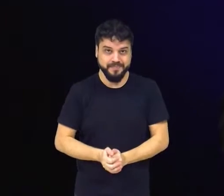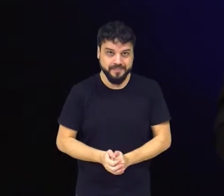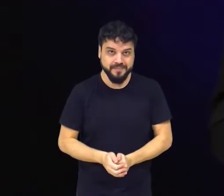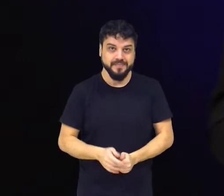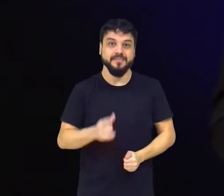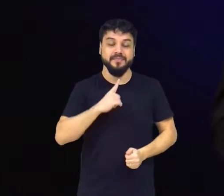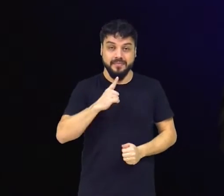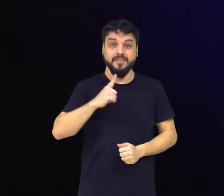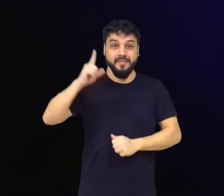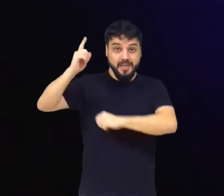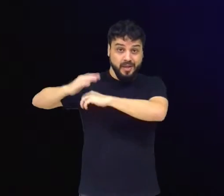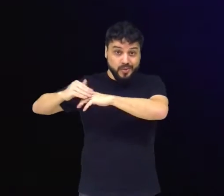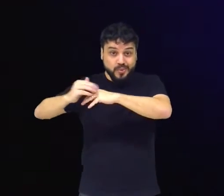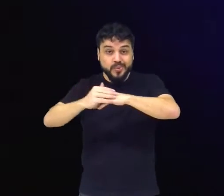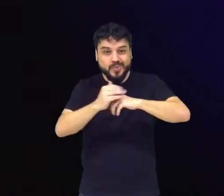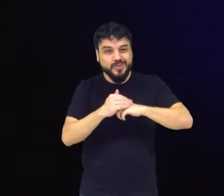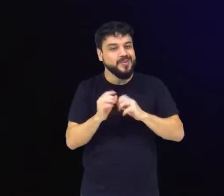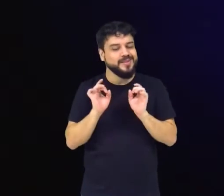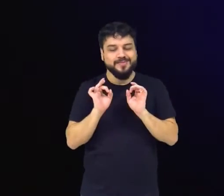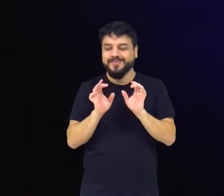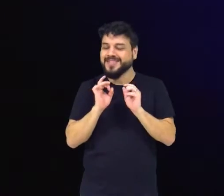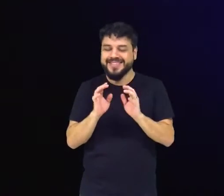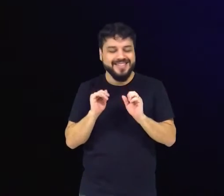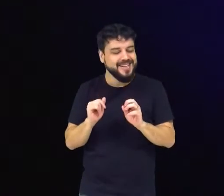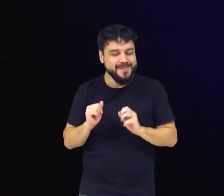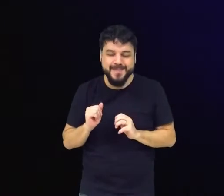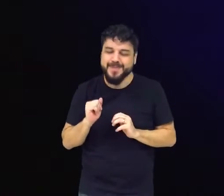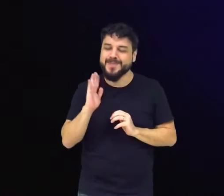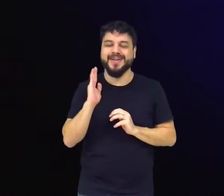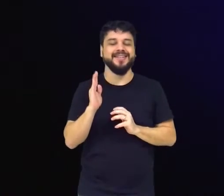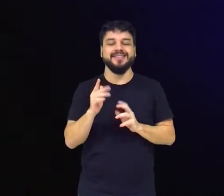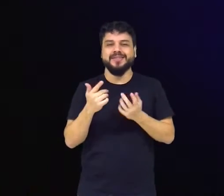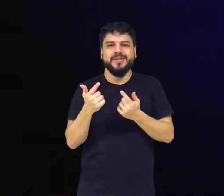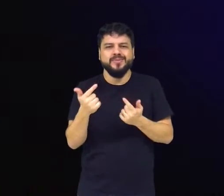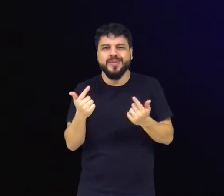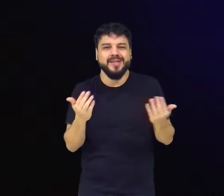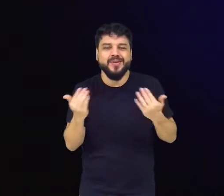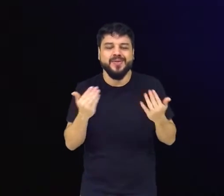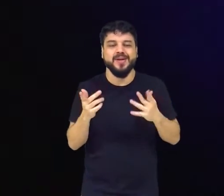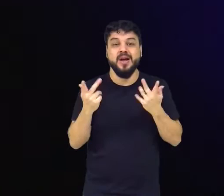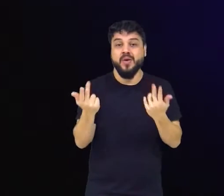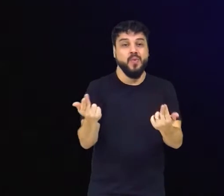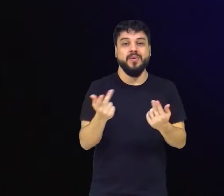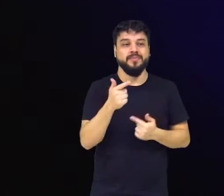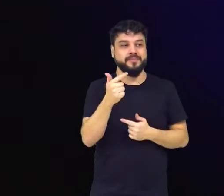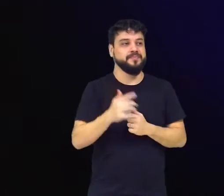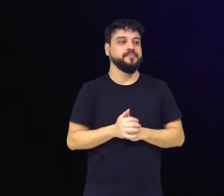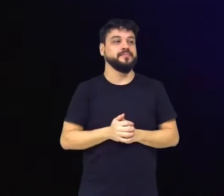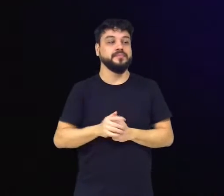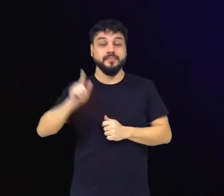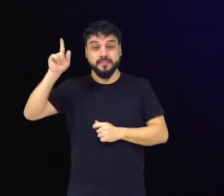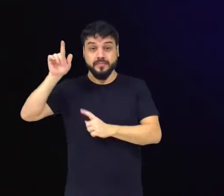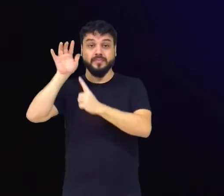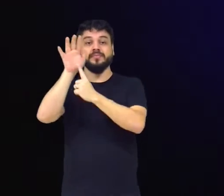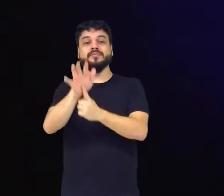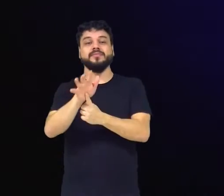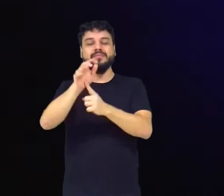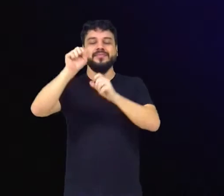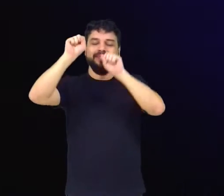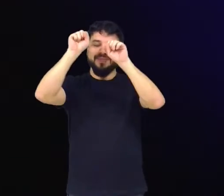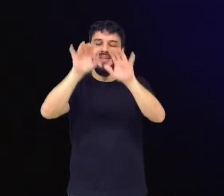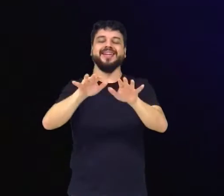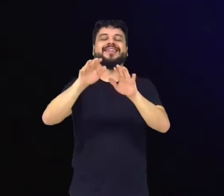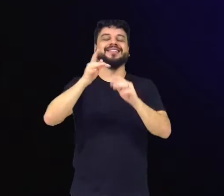irmãos e amigos, é inigualável, pois é a perfeita manifestação da graça e da misericórdia de Deus. Aqueles